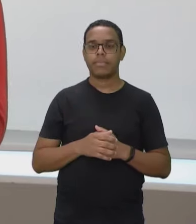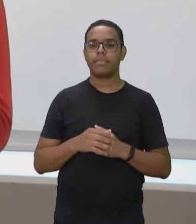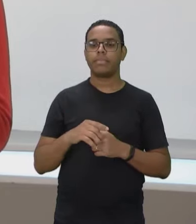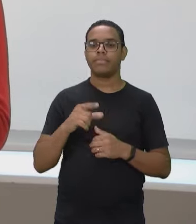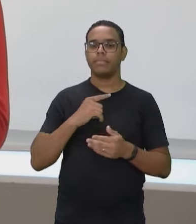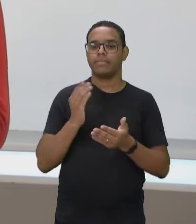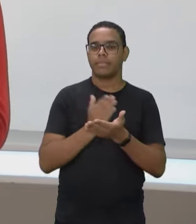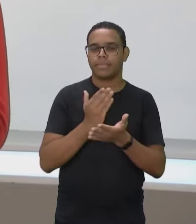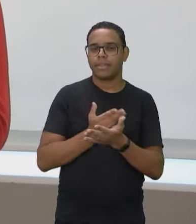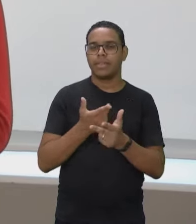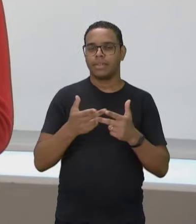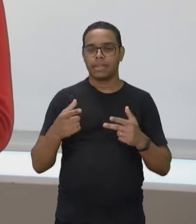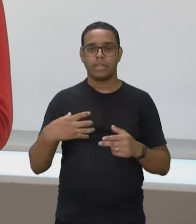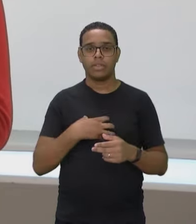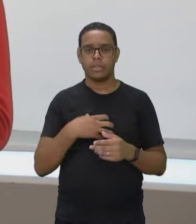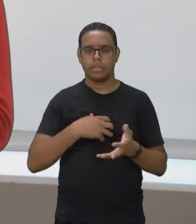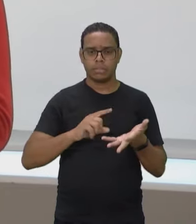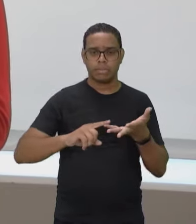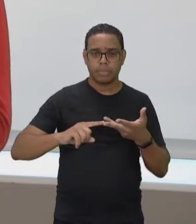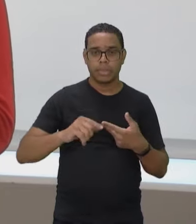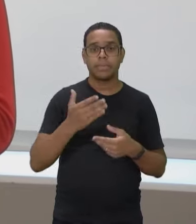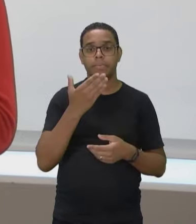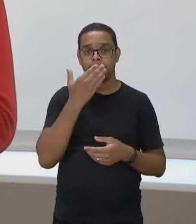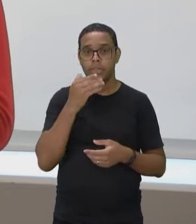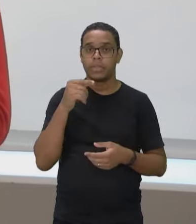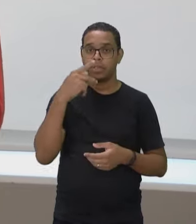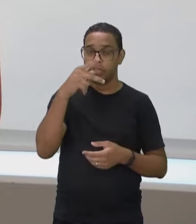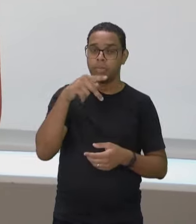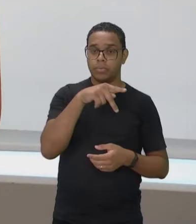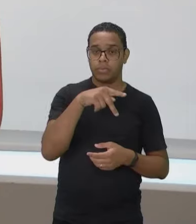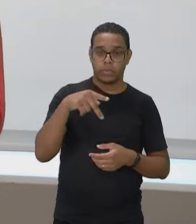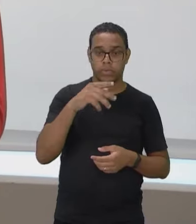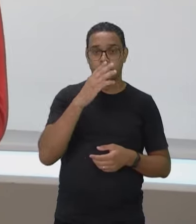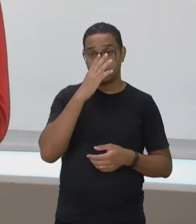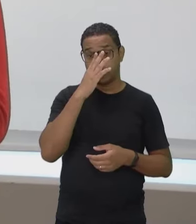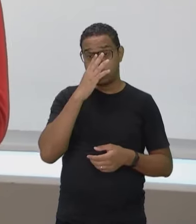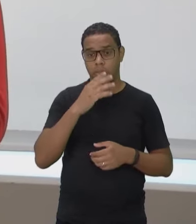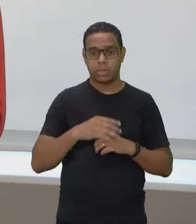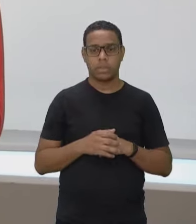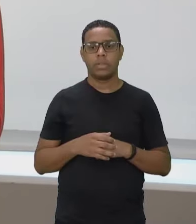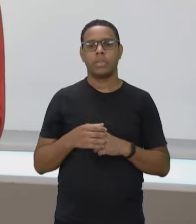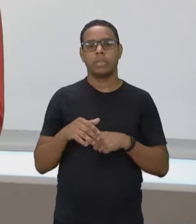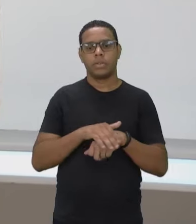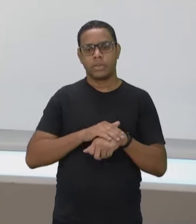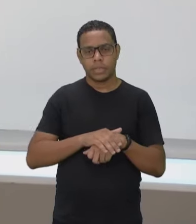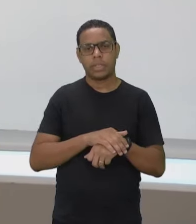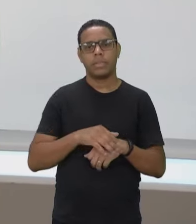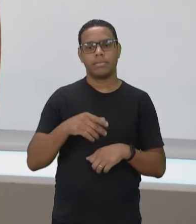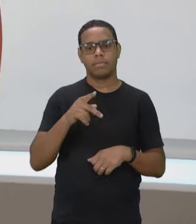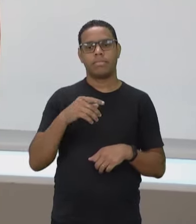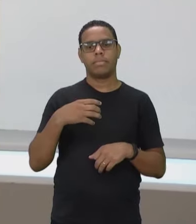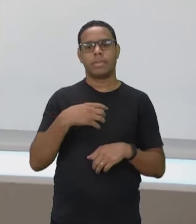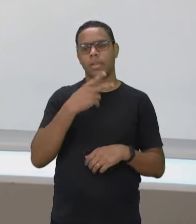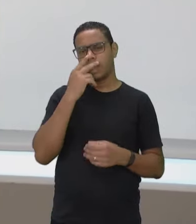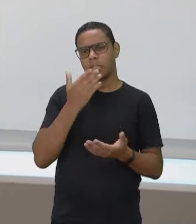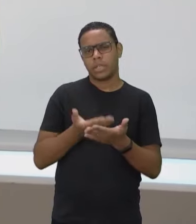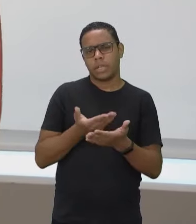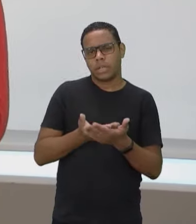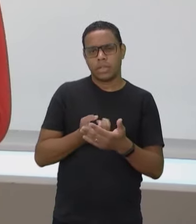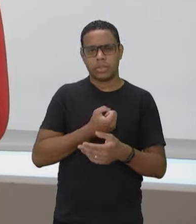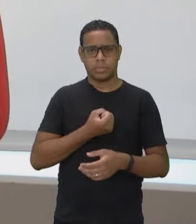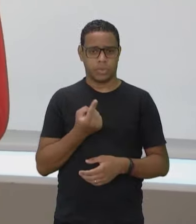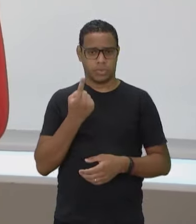consta um monte de característica. Peça para o seu professor aí falar as características. Eu acho que é na aula